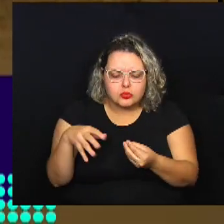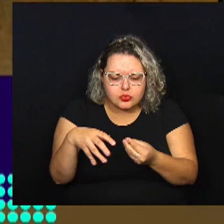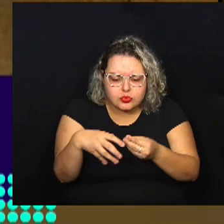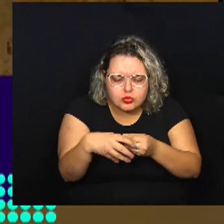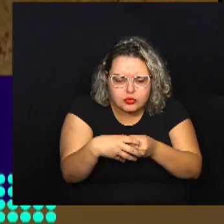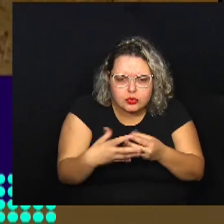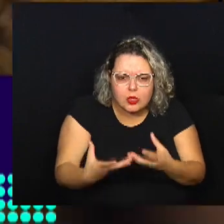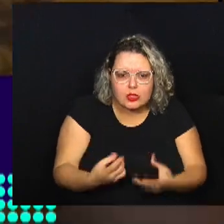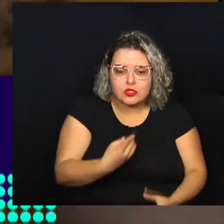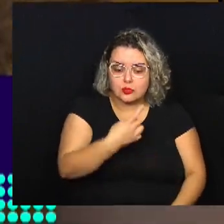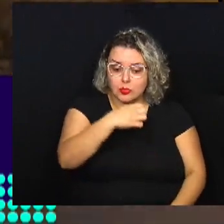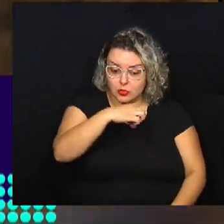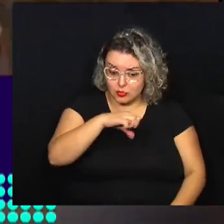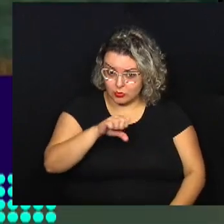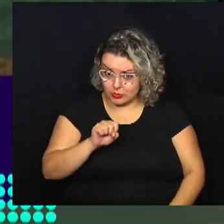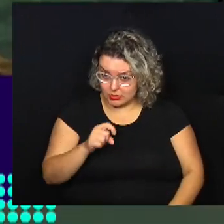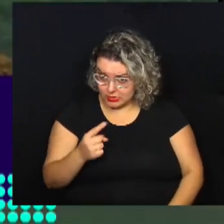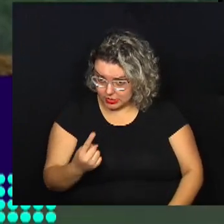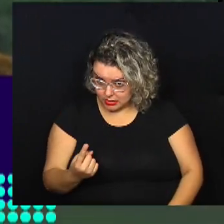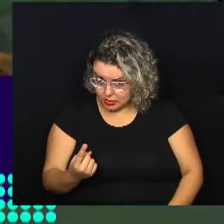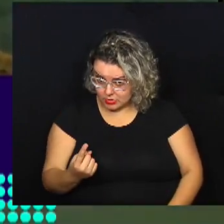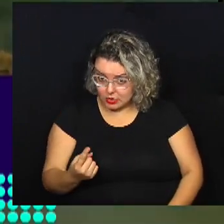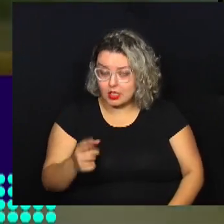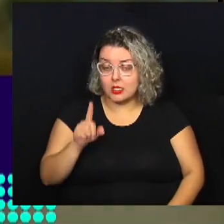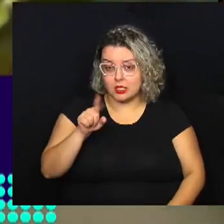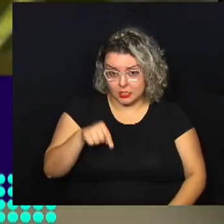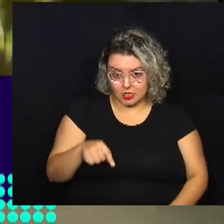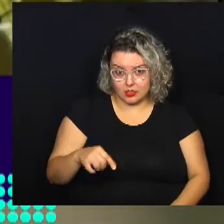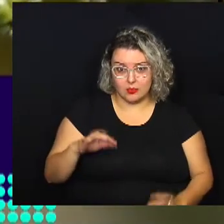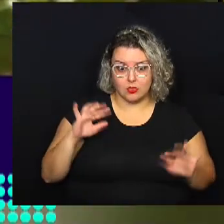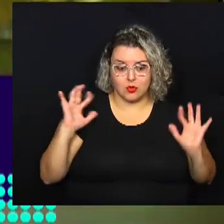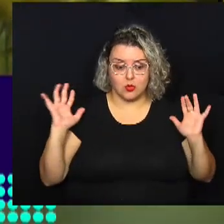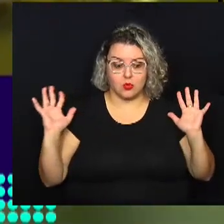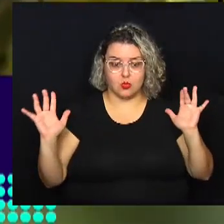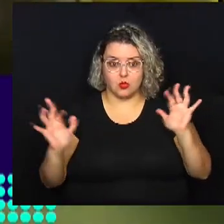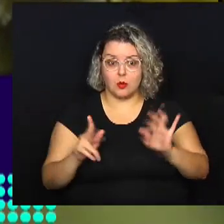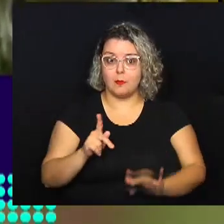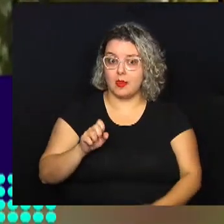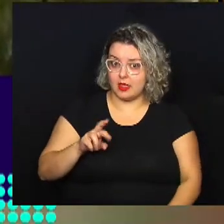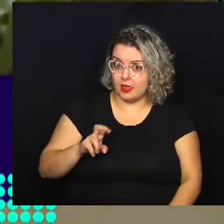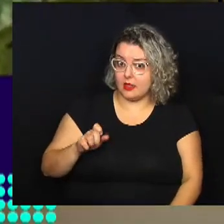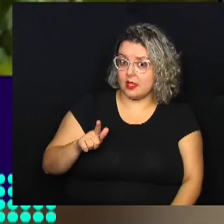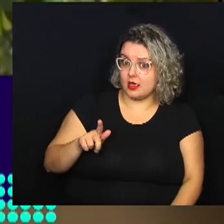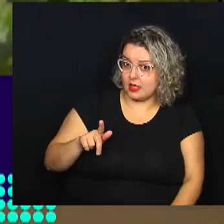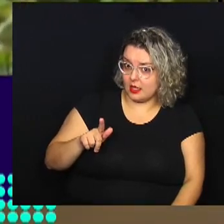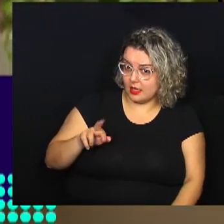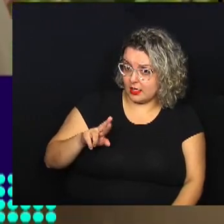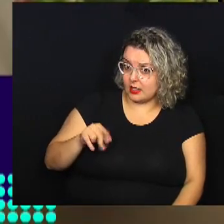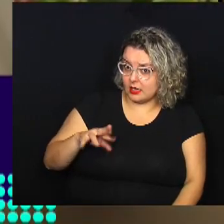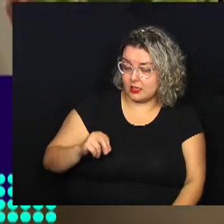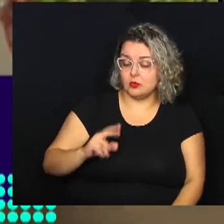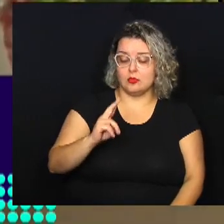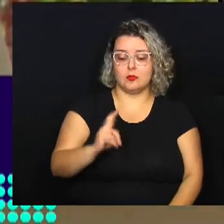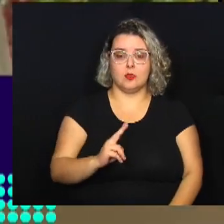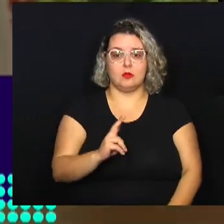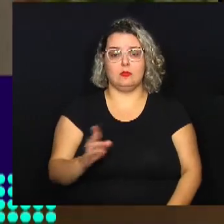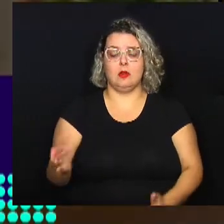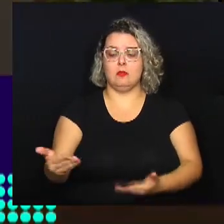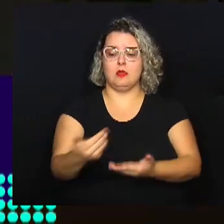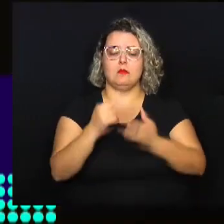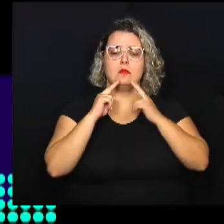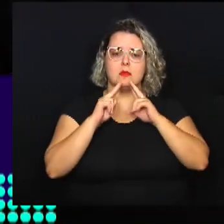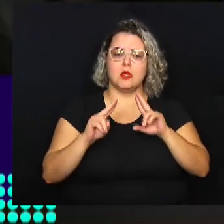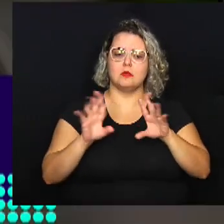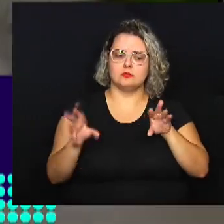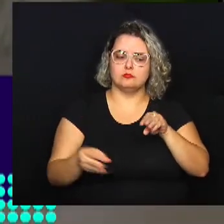desde 1981 e que atrai milhões de peregrinos todos os anos, um padre recolhe testemunhos conclusivos